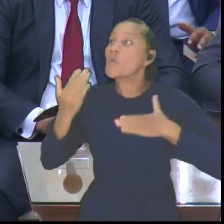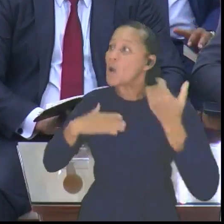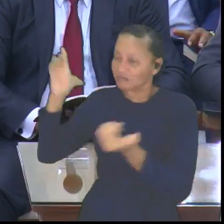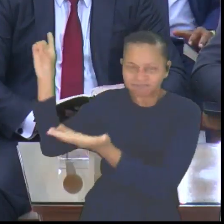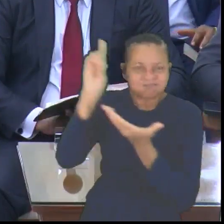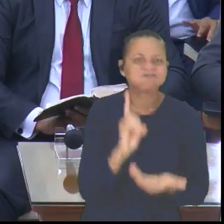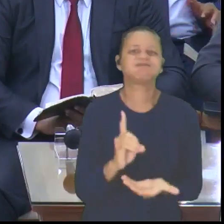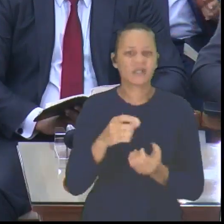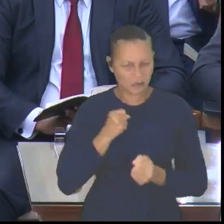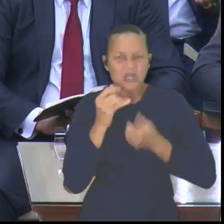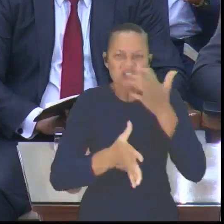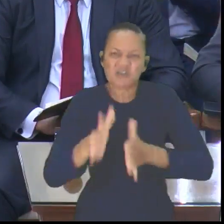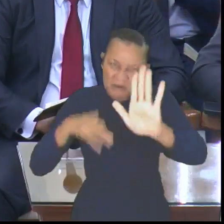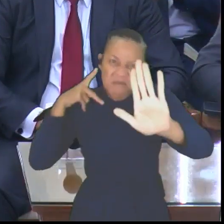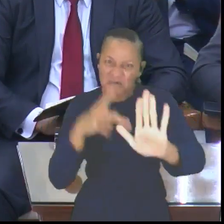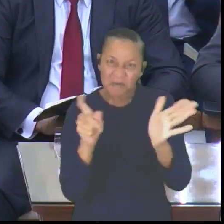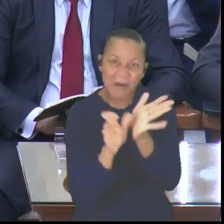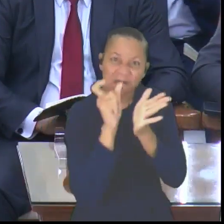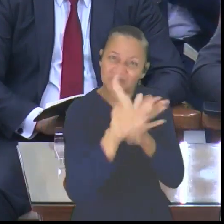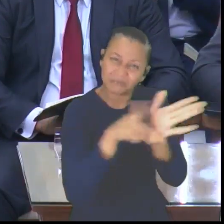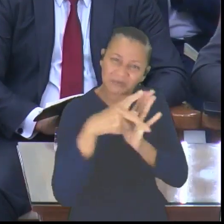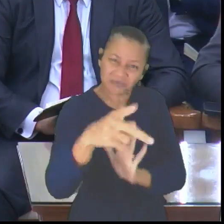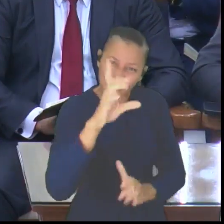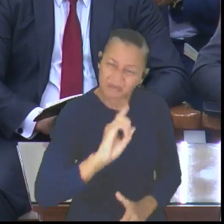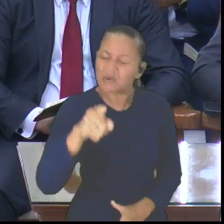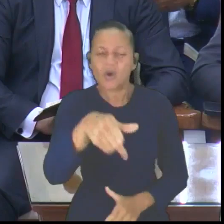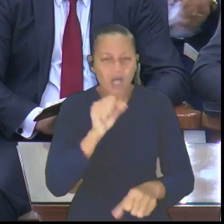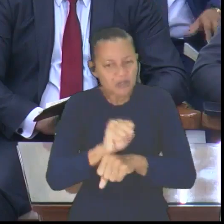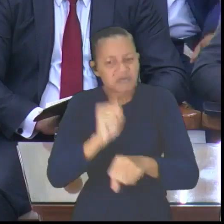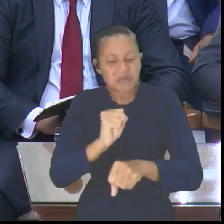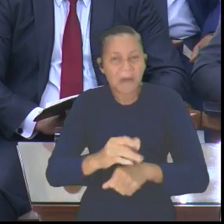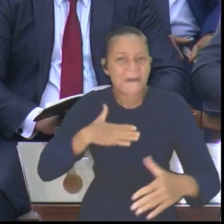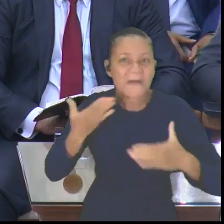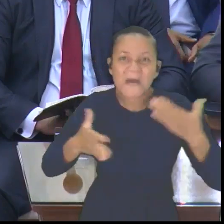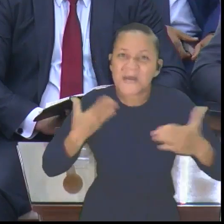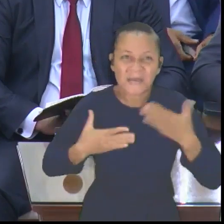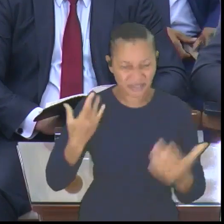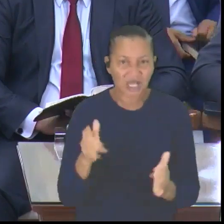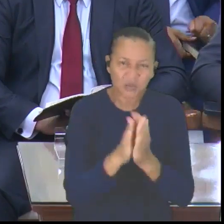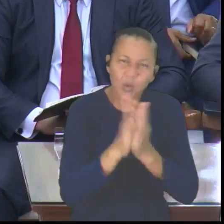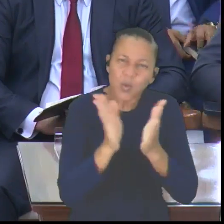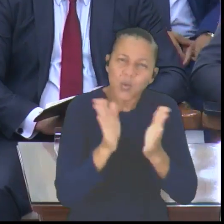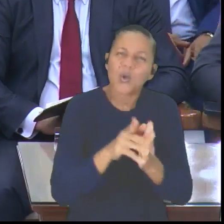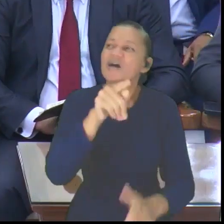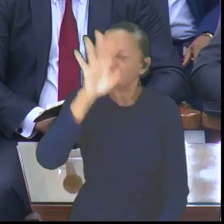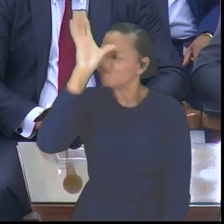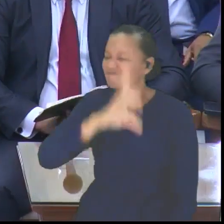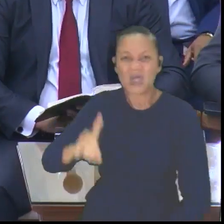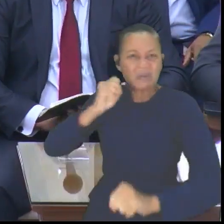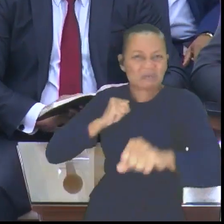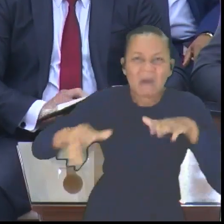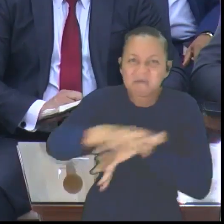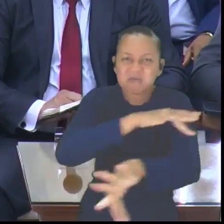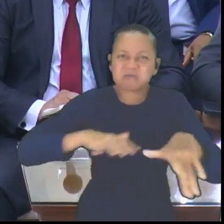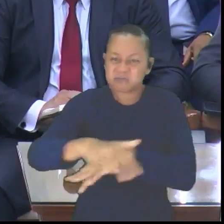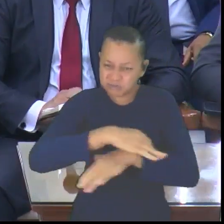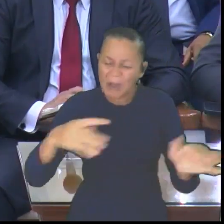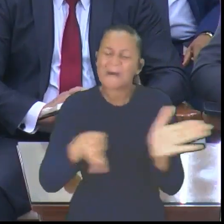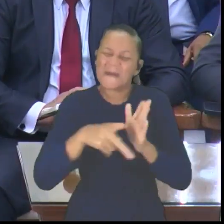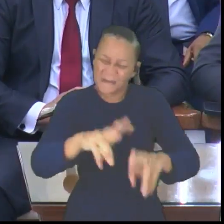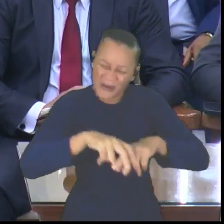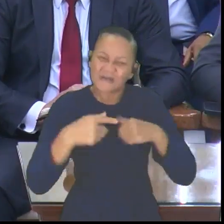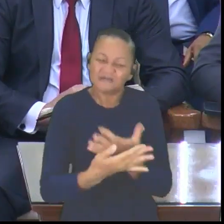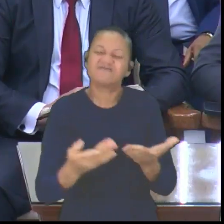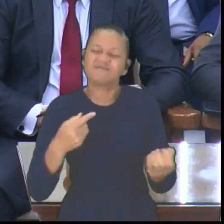surpresas. E eu já vou profetizar uma palavra de Deus para você. Aguarde a surpresa de Deus. Você está orando? Deus vai agir nesta